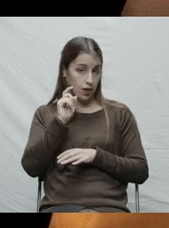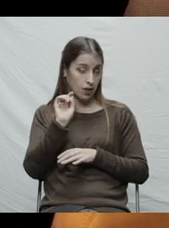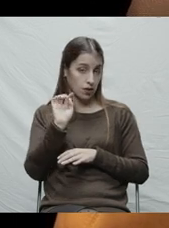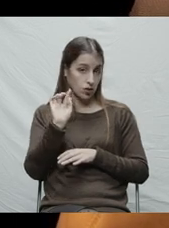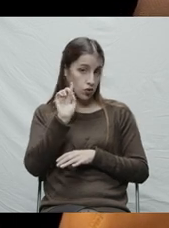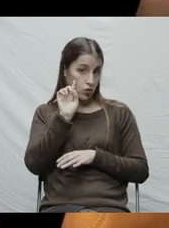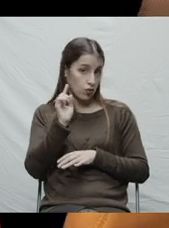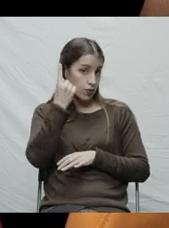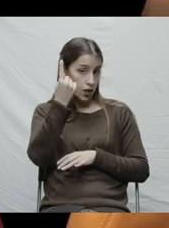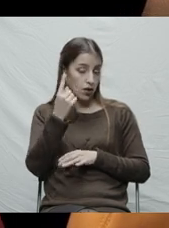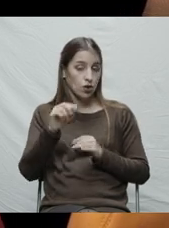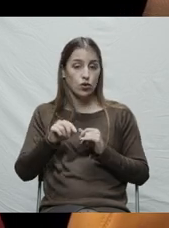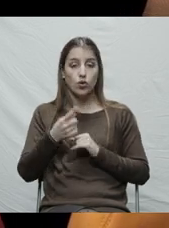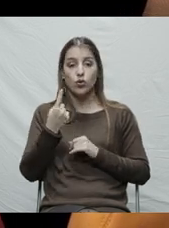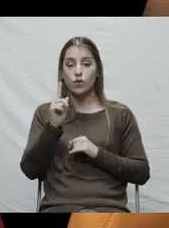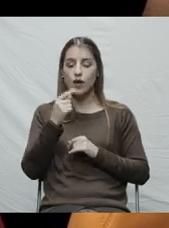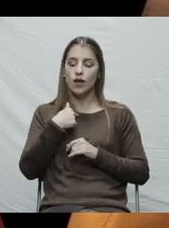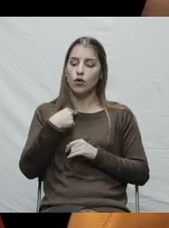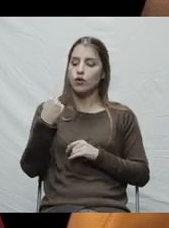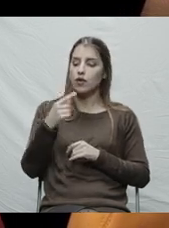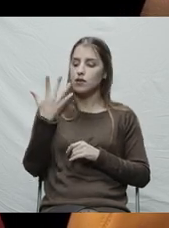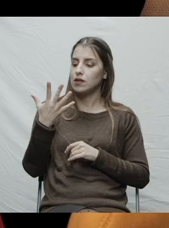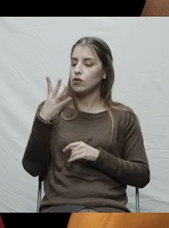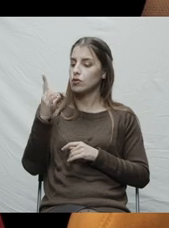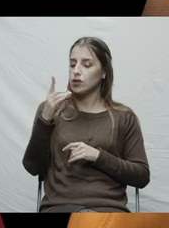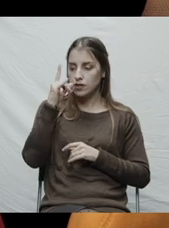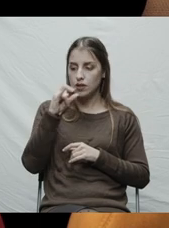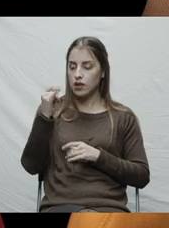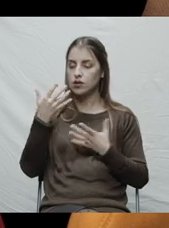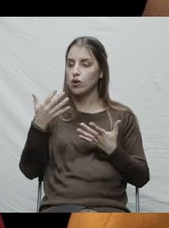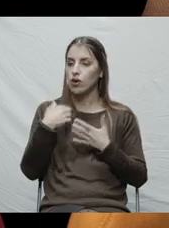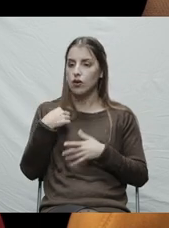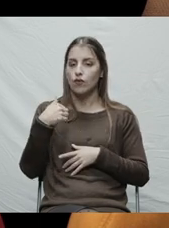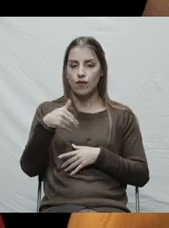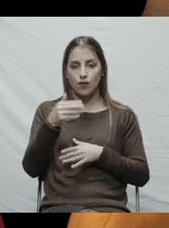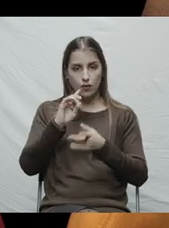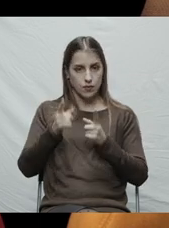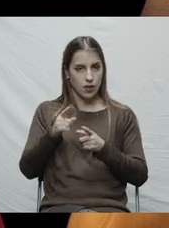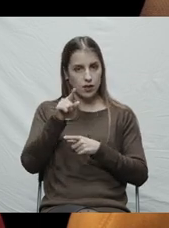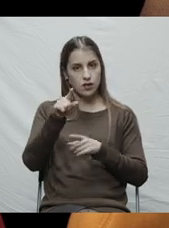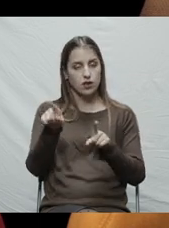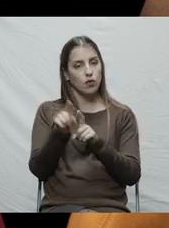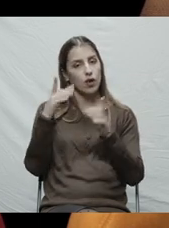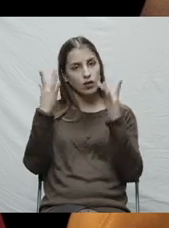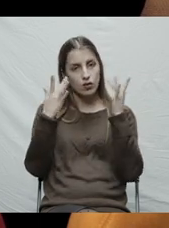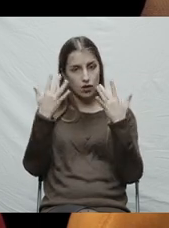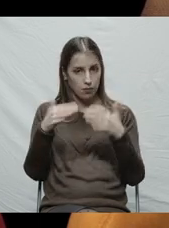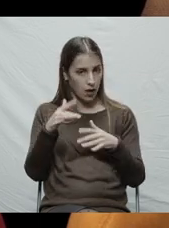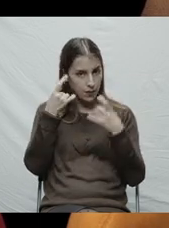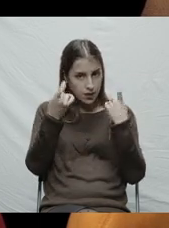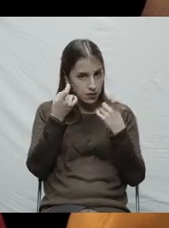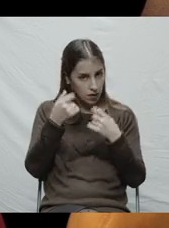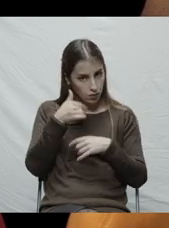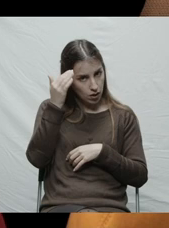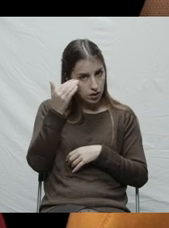descobrir. Ou seja, não é como se tu tivesses, tenho estas cinco ou seis ideias, agora vamos ilustrar. Isso é a parte teórica mal pensada, digamos. Acho